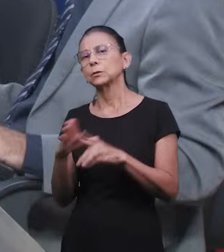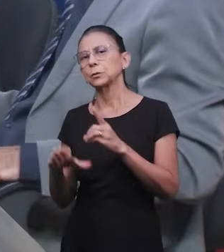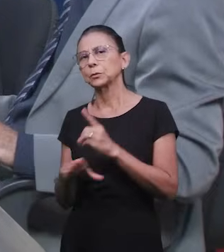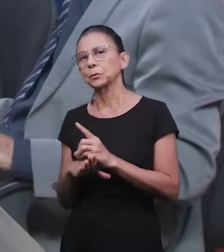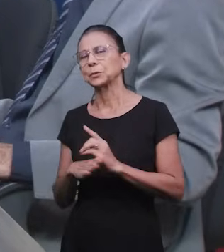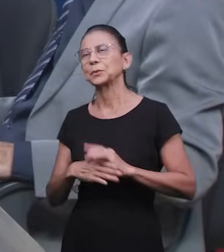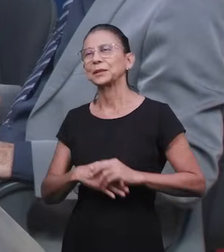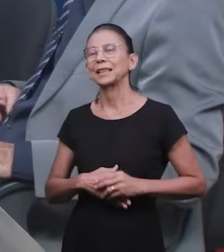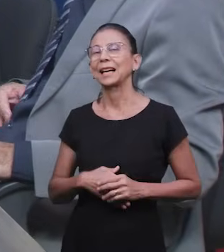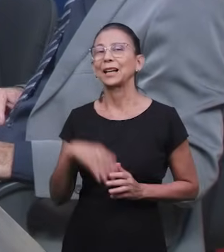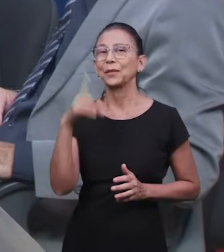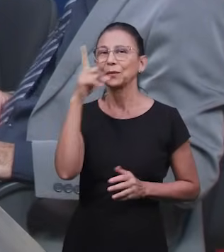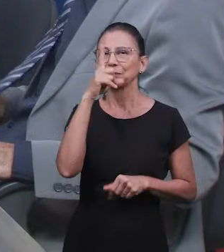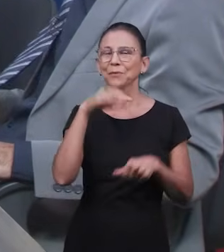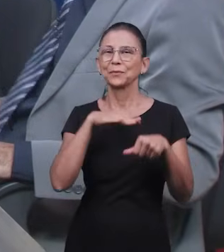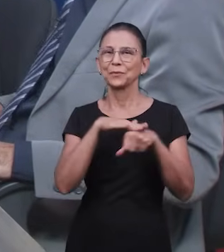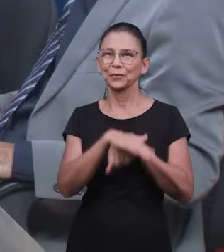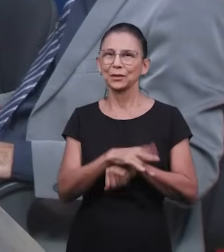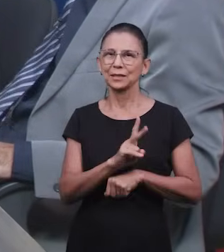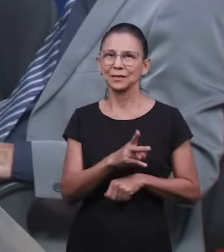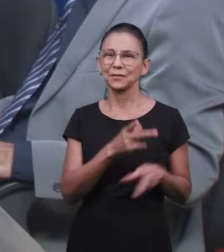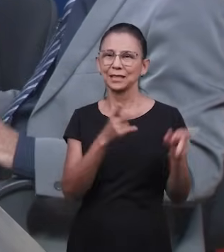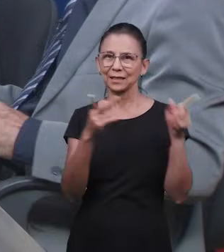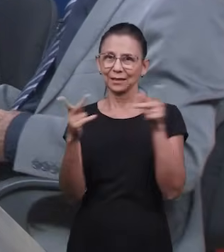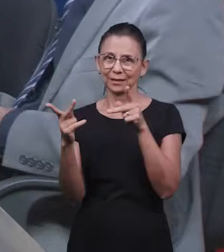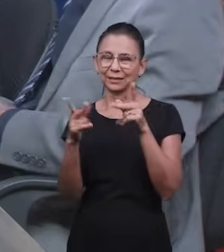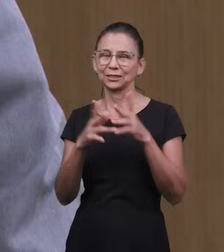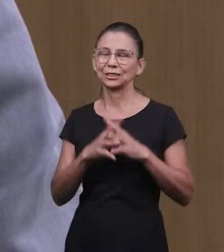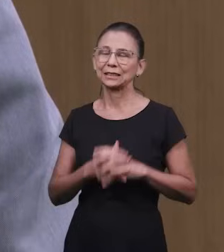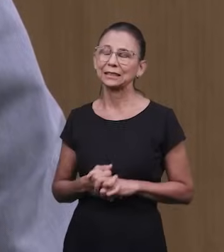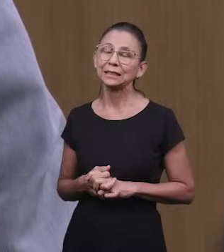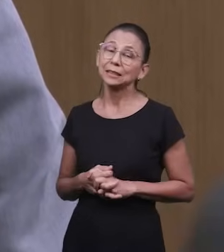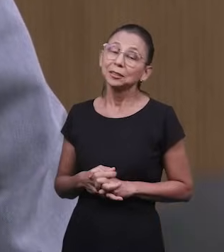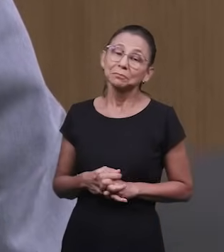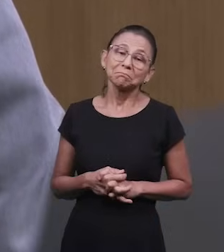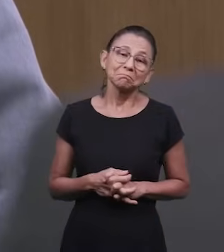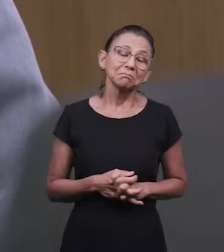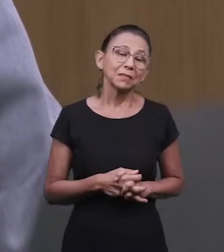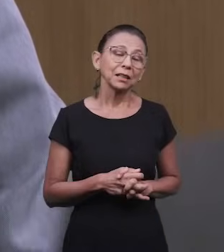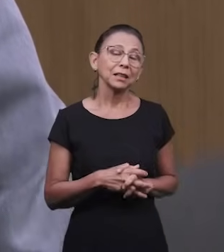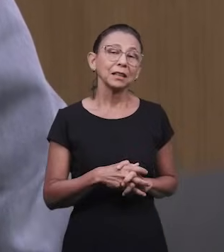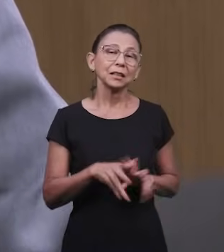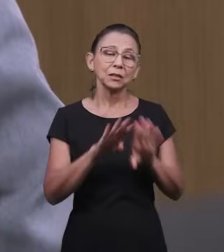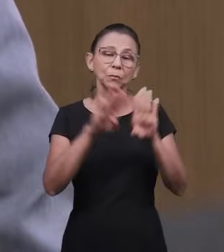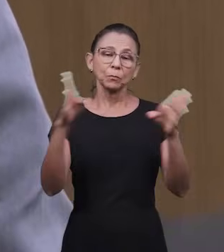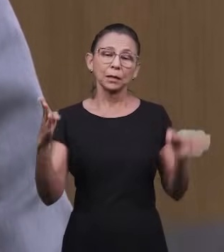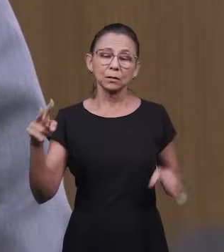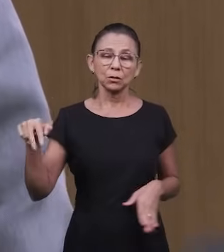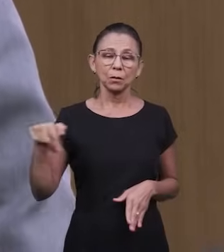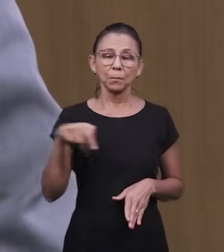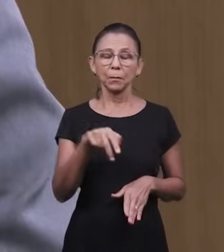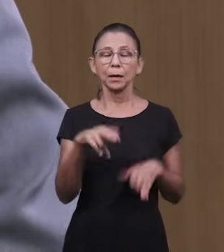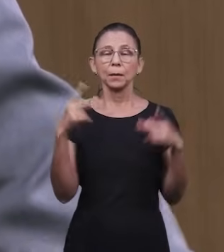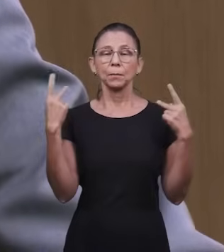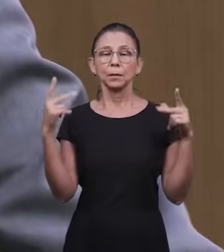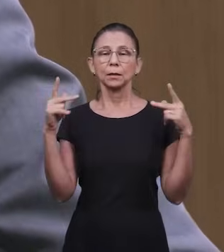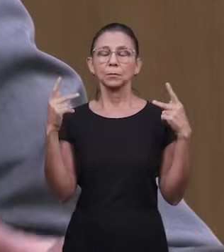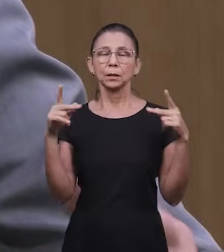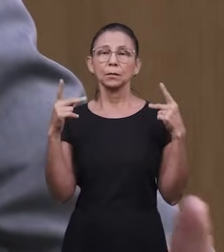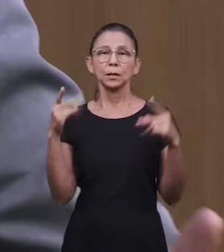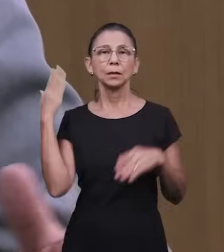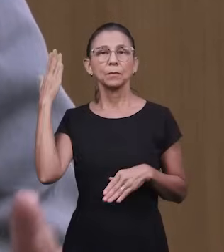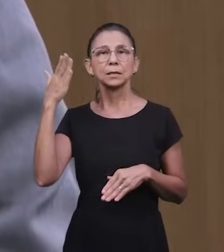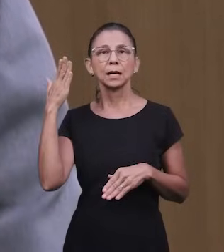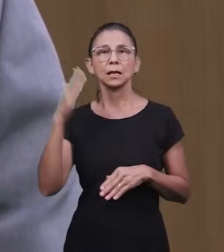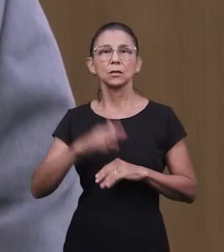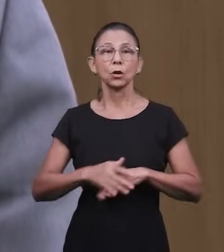visitante sempre escolhe esse dia, domingo à noite. E chegou lá, estava a mensagem, ela vigiai, orai